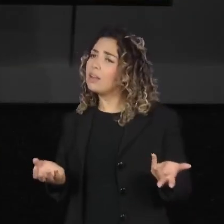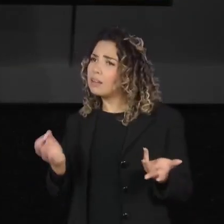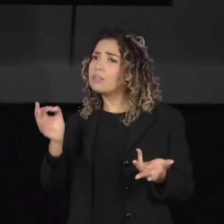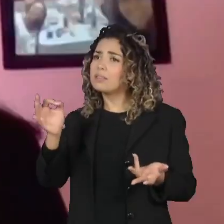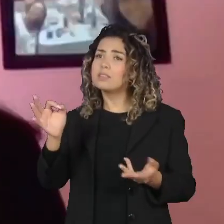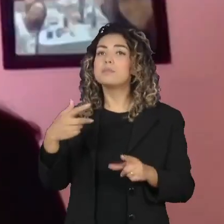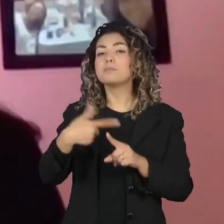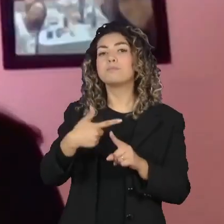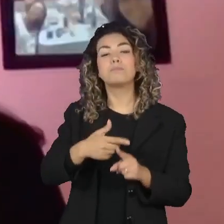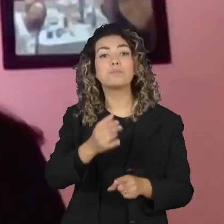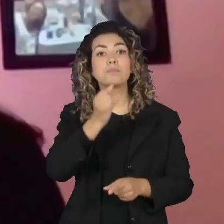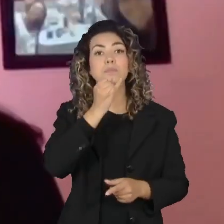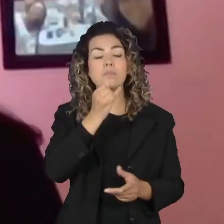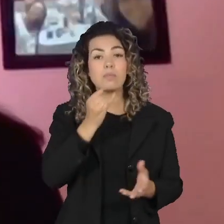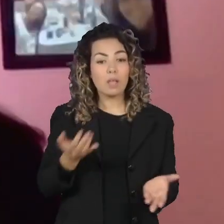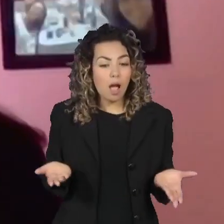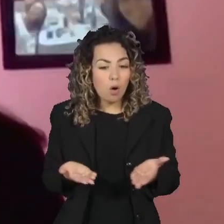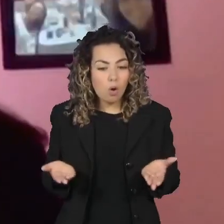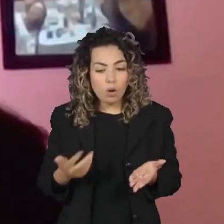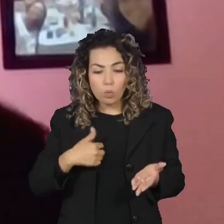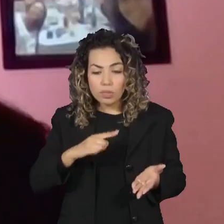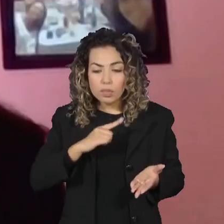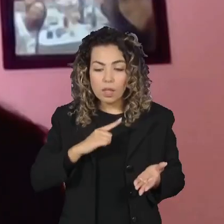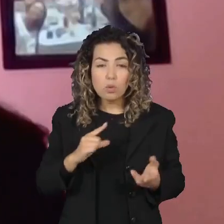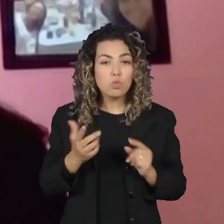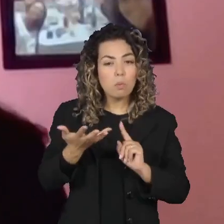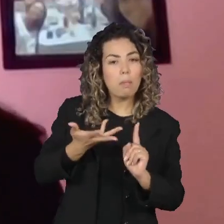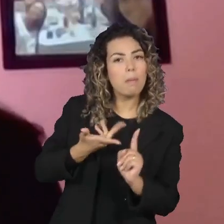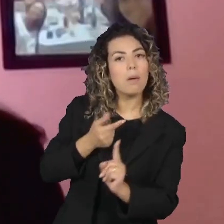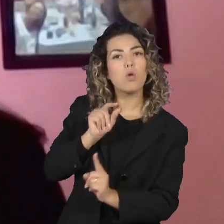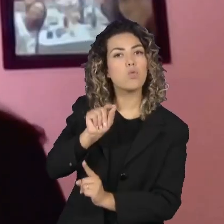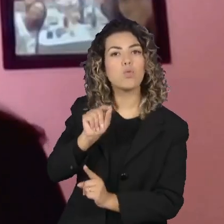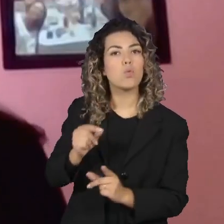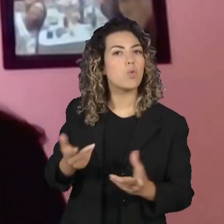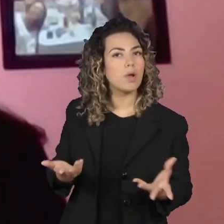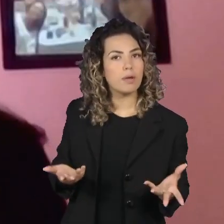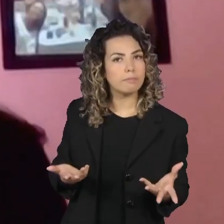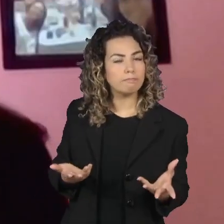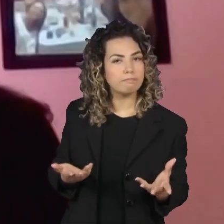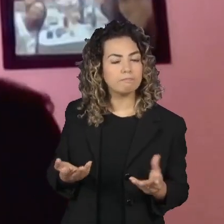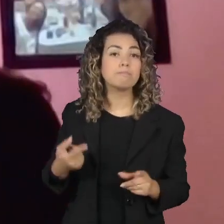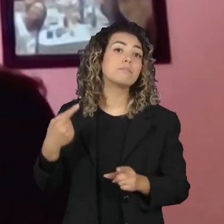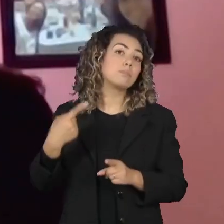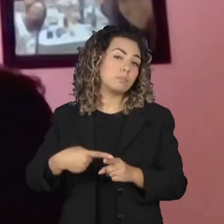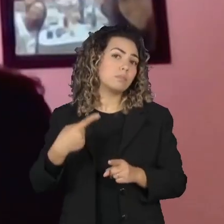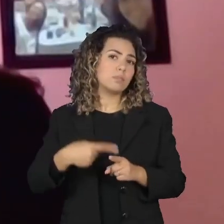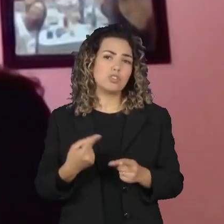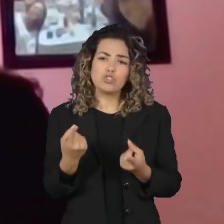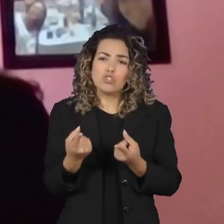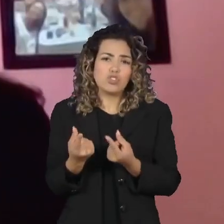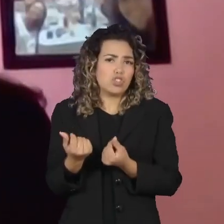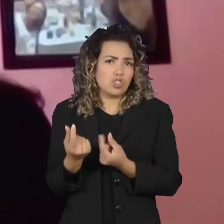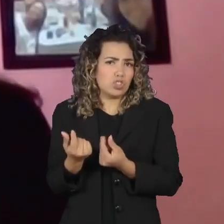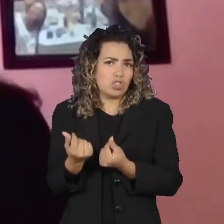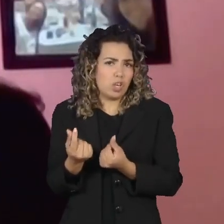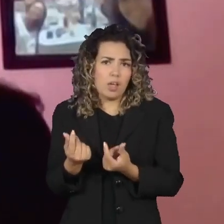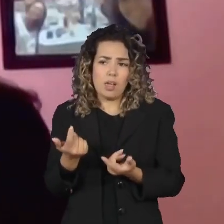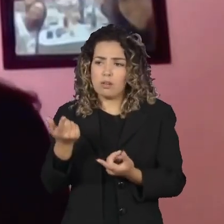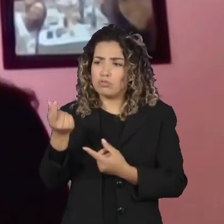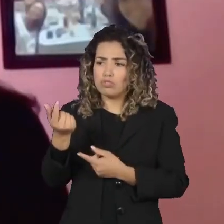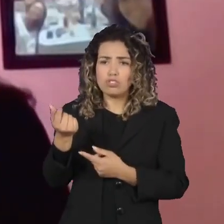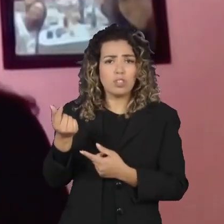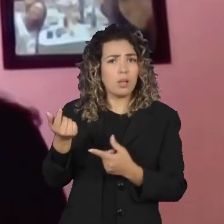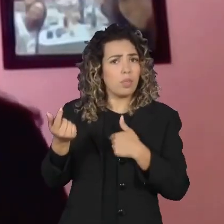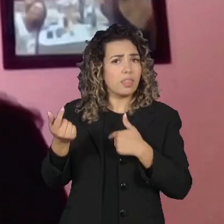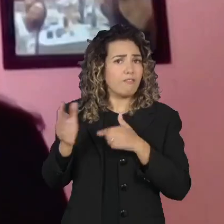tem agora, né? Você se depara com uma situação que é recursos finitos, porque o dinheiro é finito, ele é um número, ele acaba,